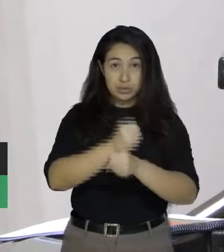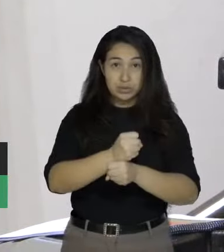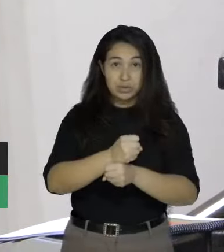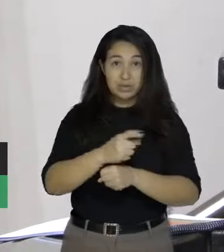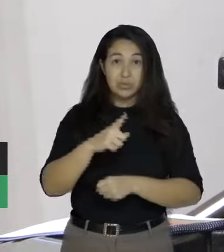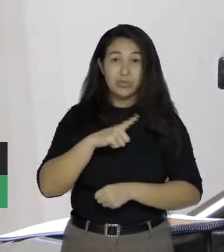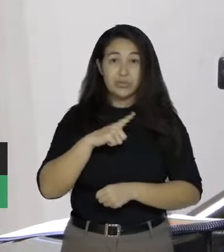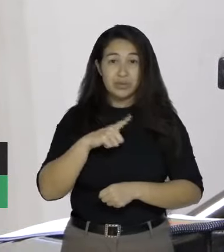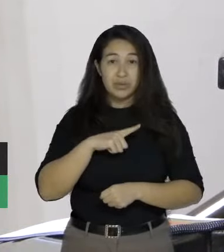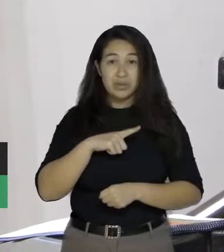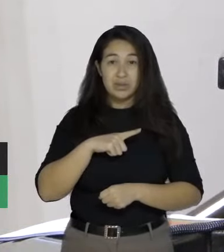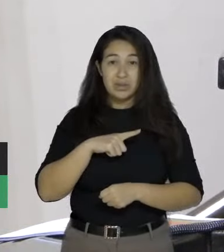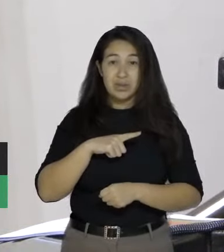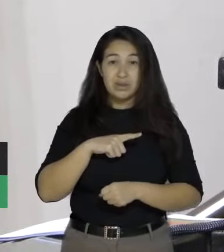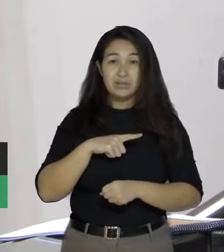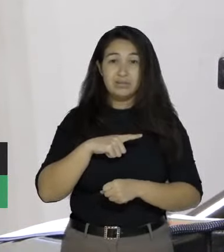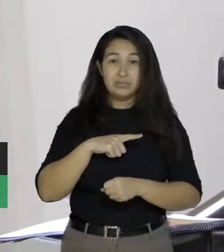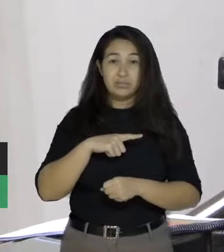essa